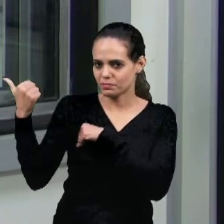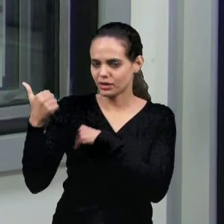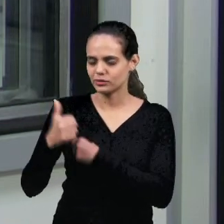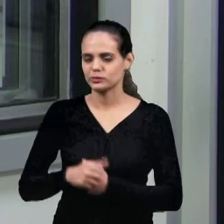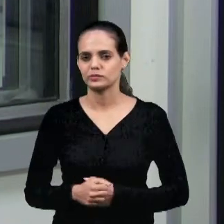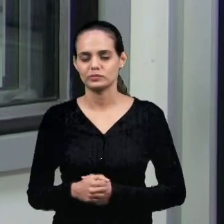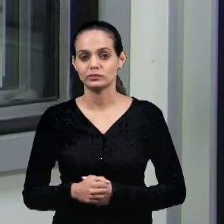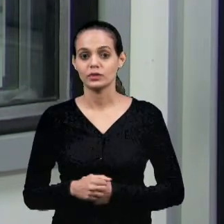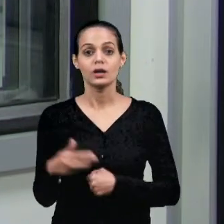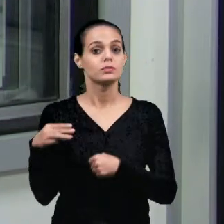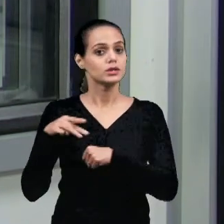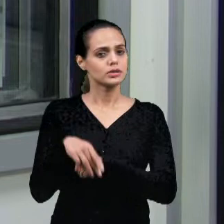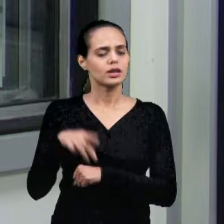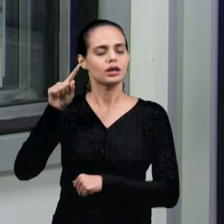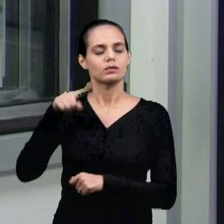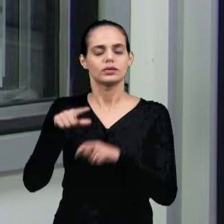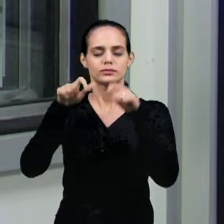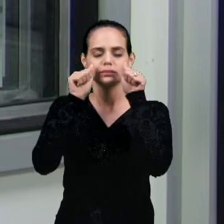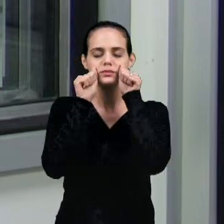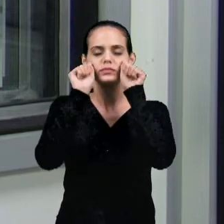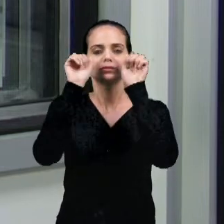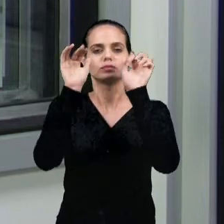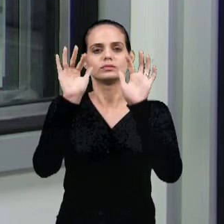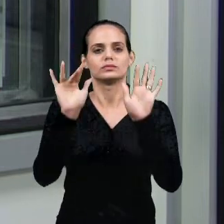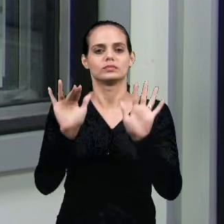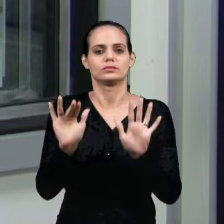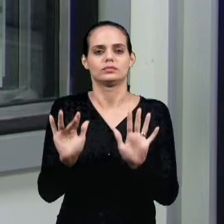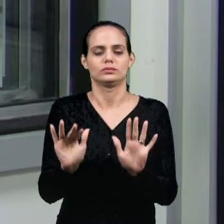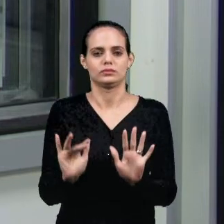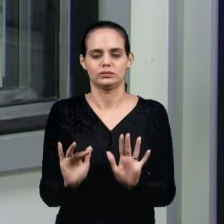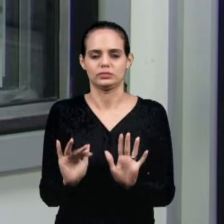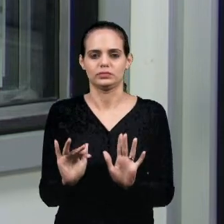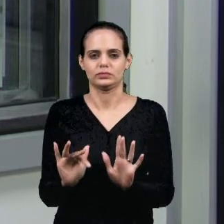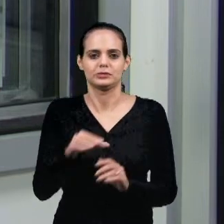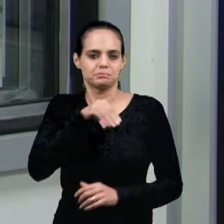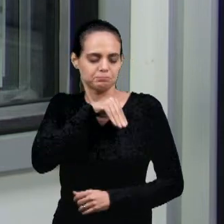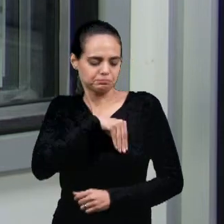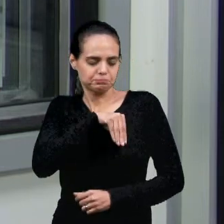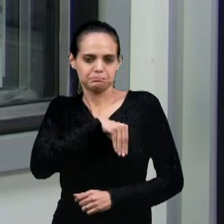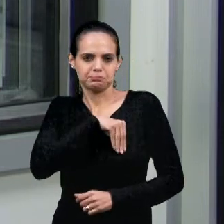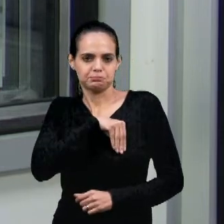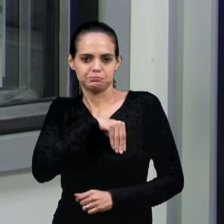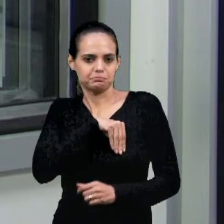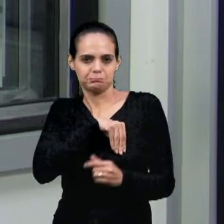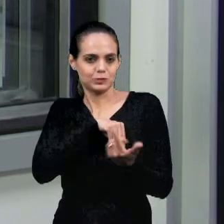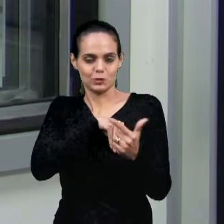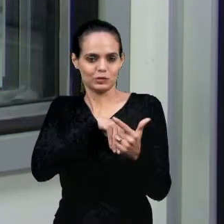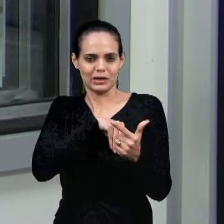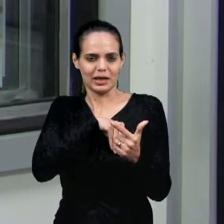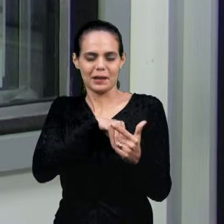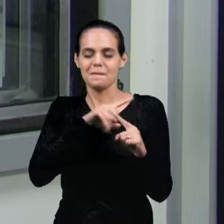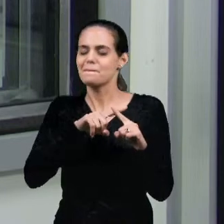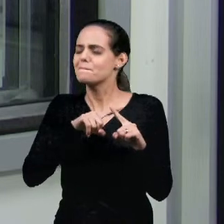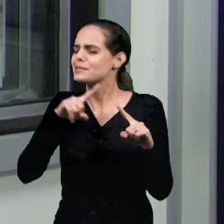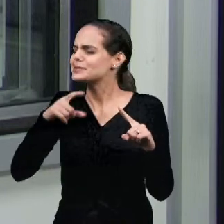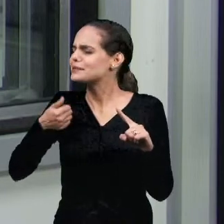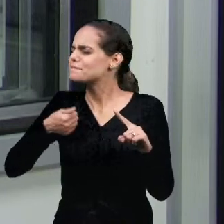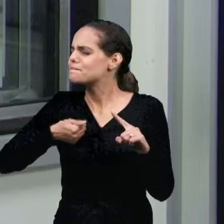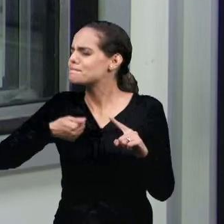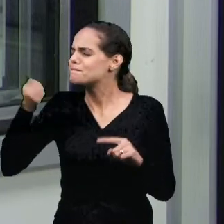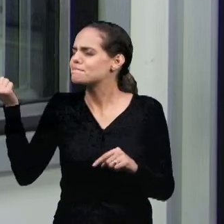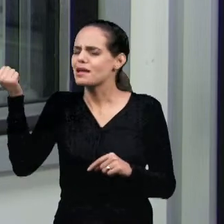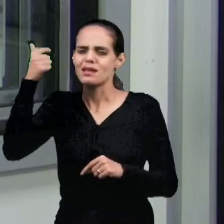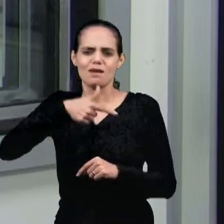uma bênção. Nós não temos salário, mas temos muito mais do que salário. Glória a Deus.